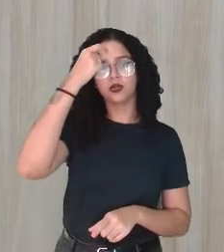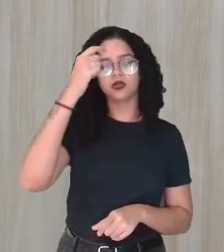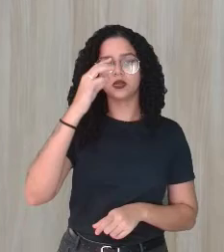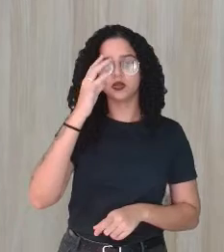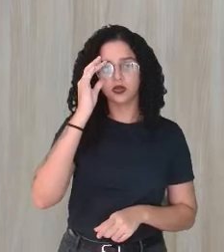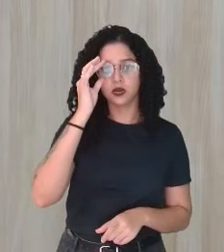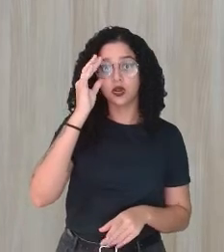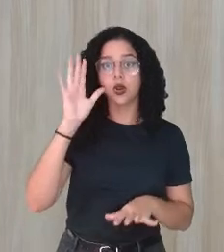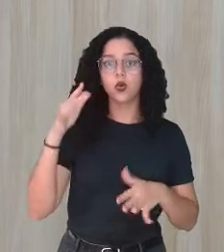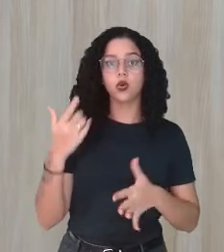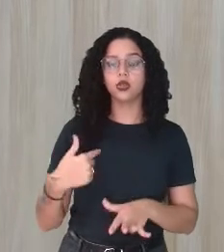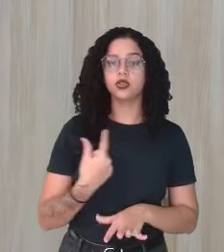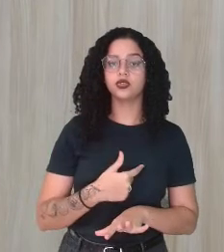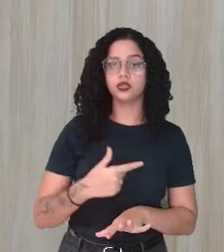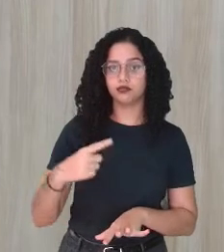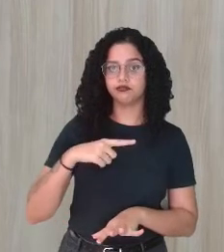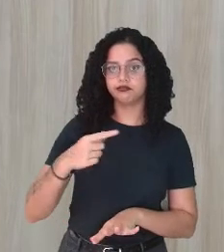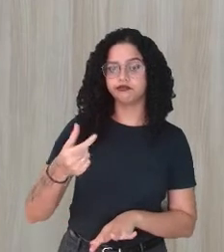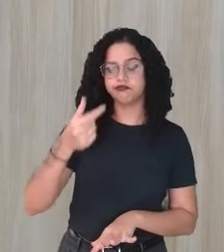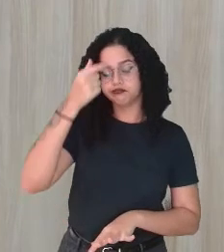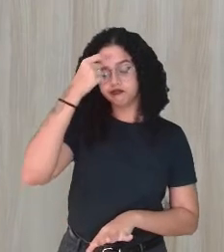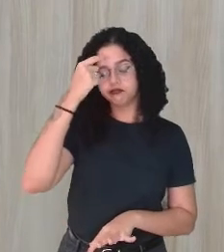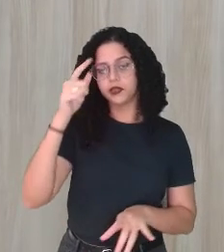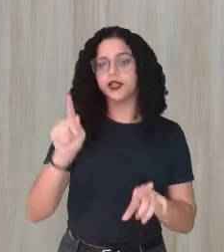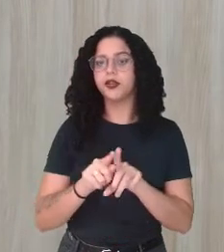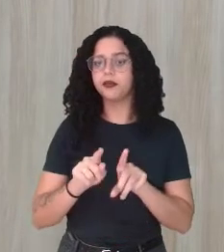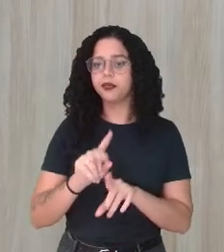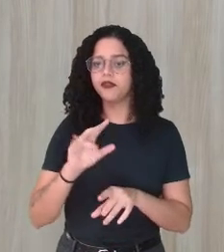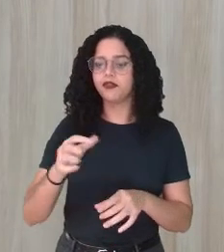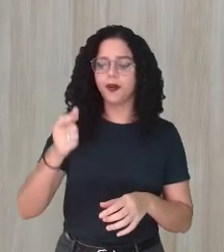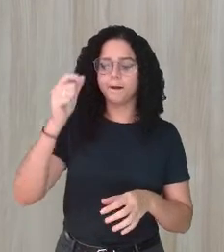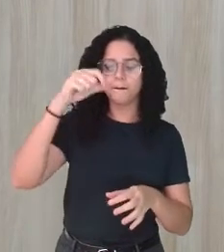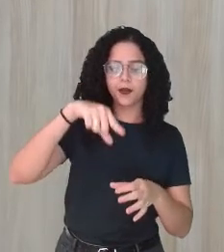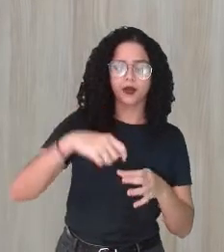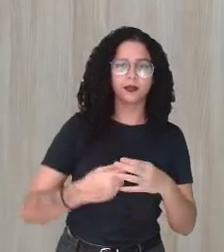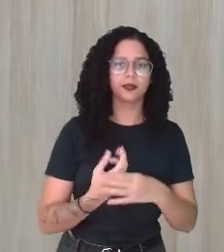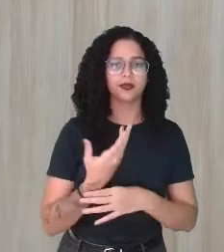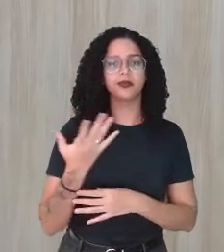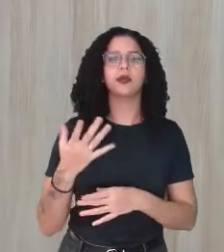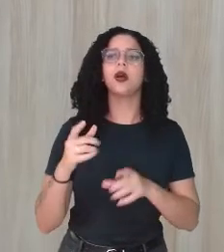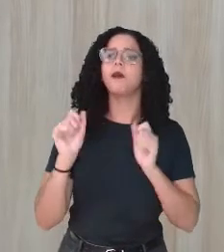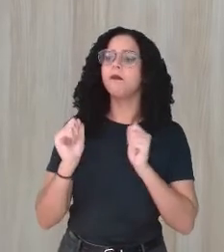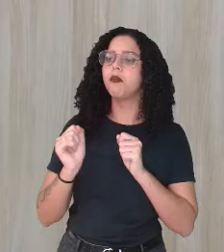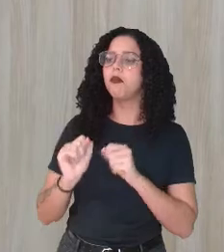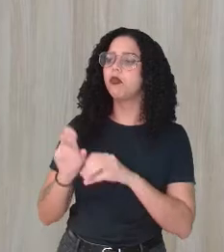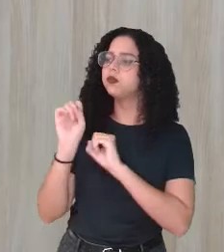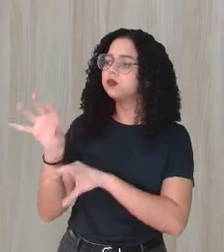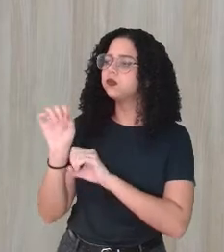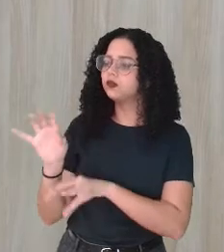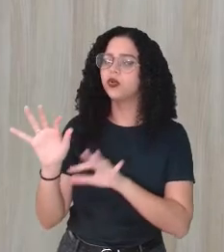quando a gente é consciente, a gente também vai plantando sementinhas, né? Na cabeça do coleguinha, na